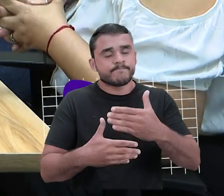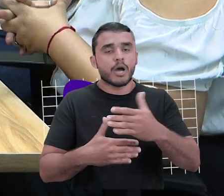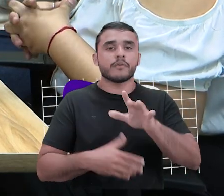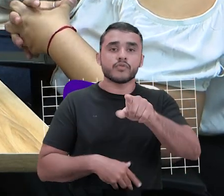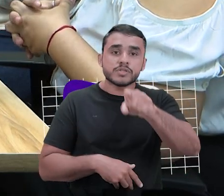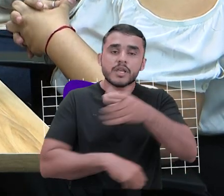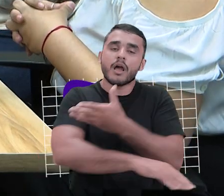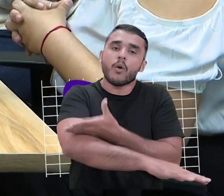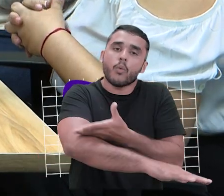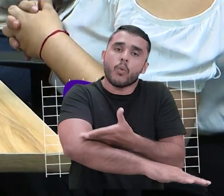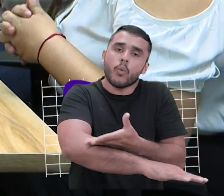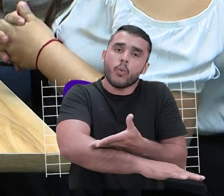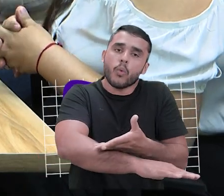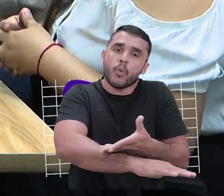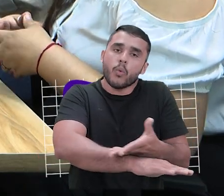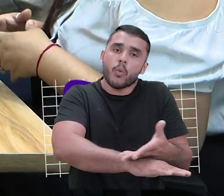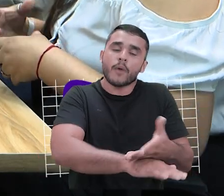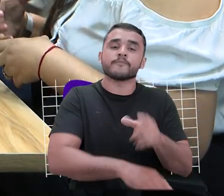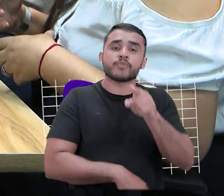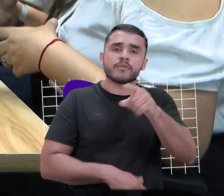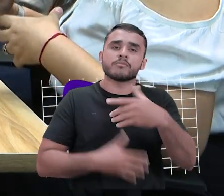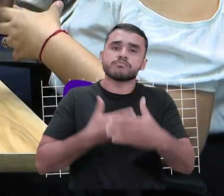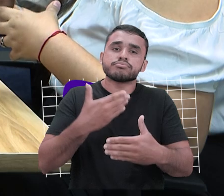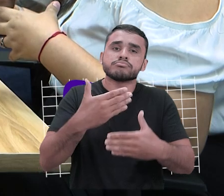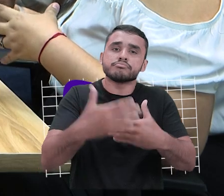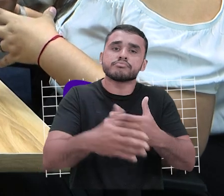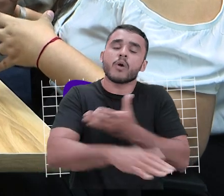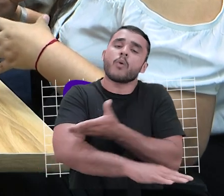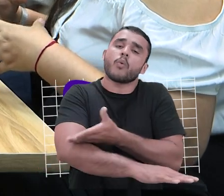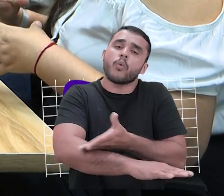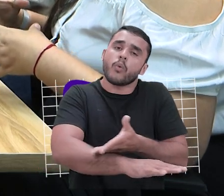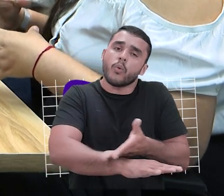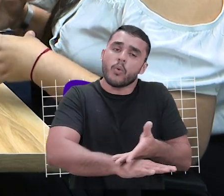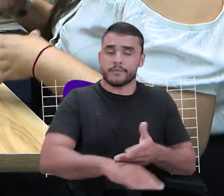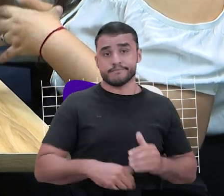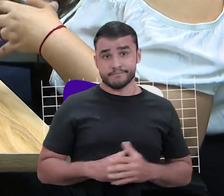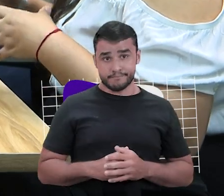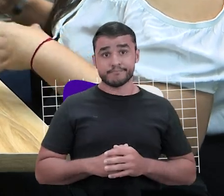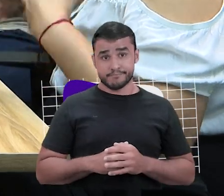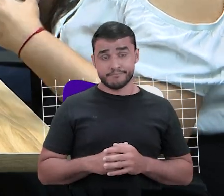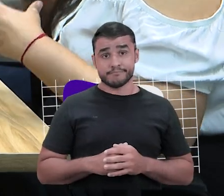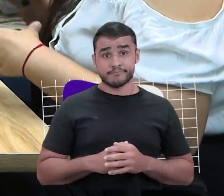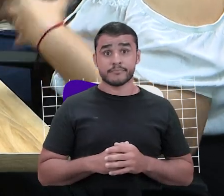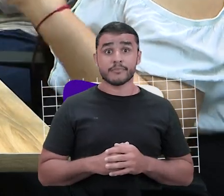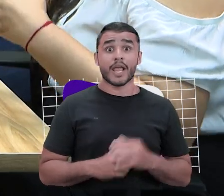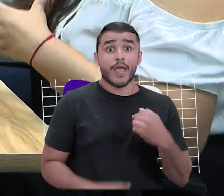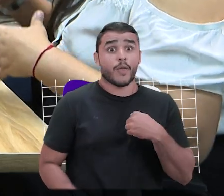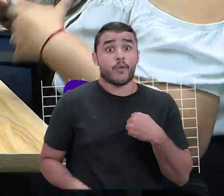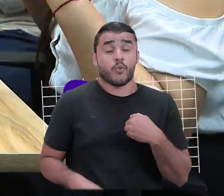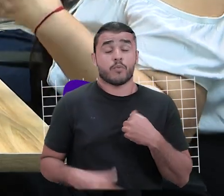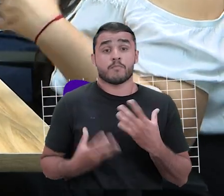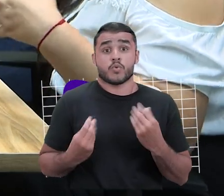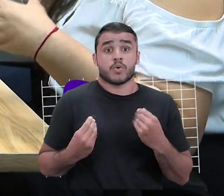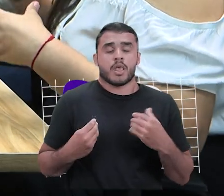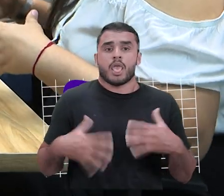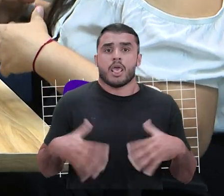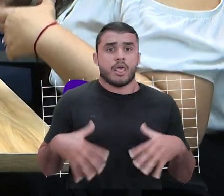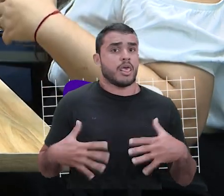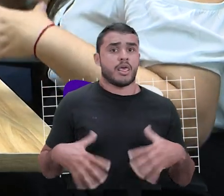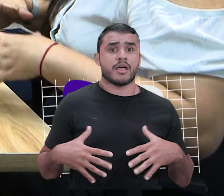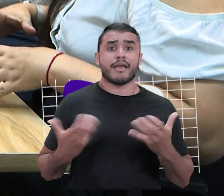Livinha. Assim, no começo, eu queria acelerar a terapia,